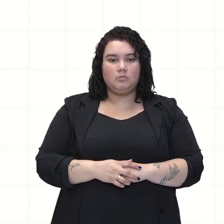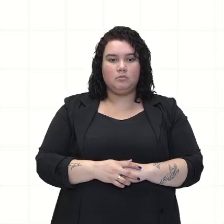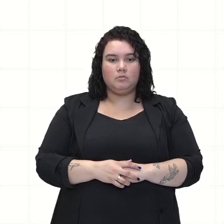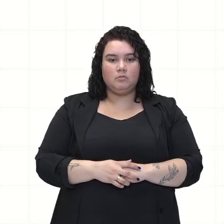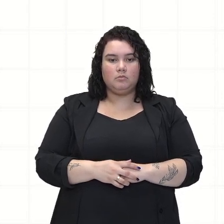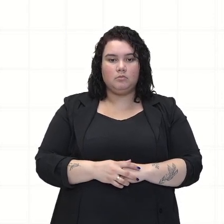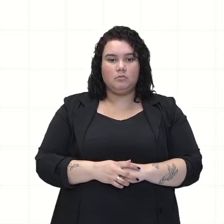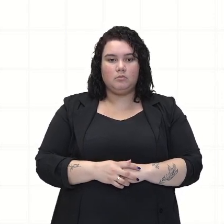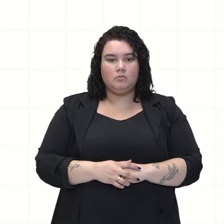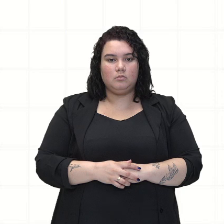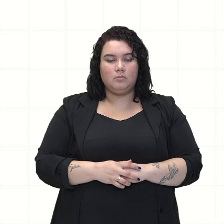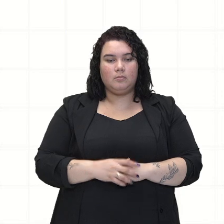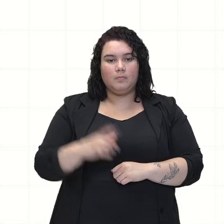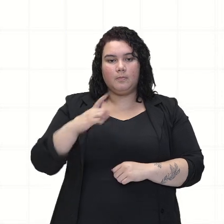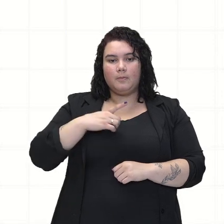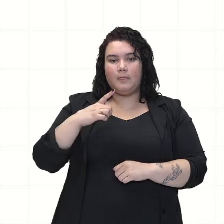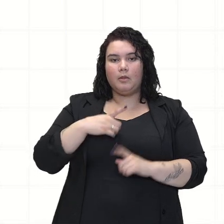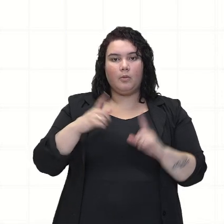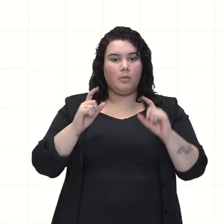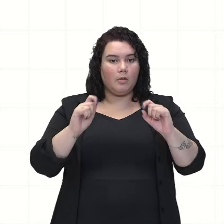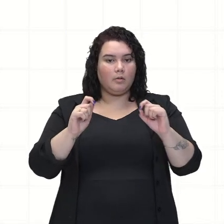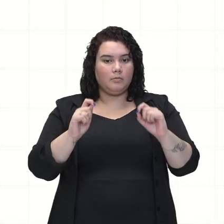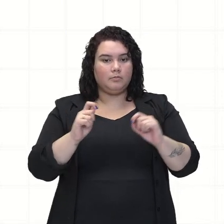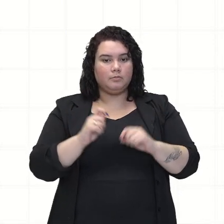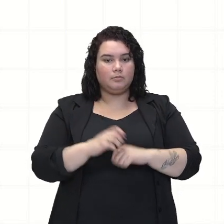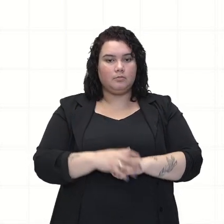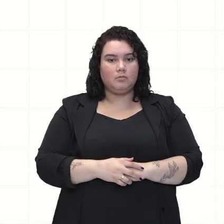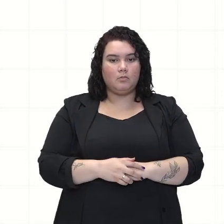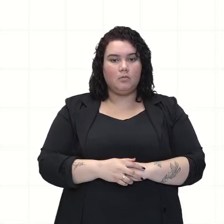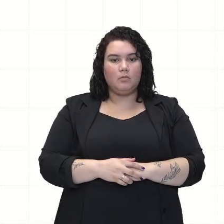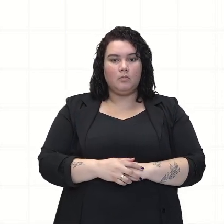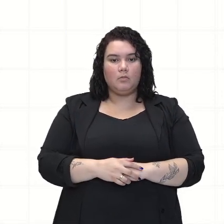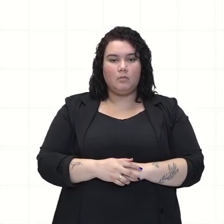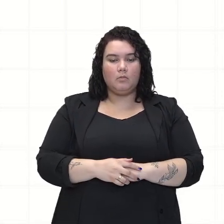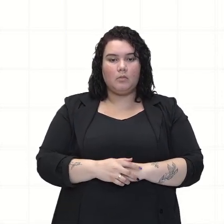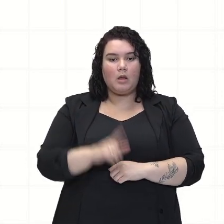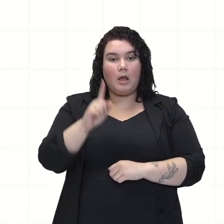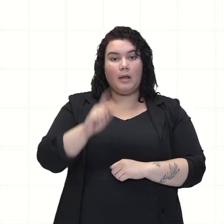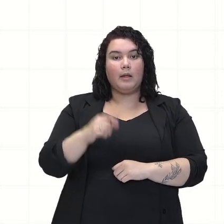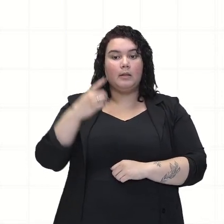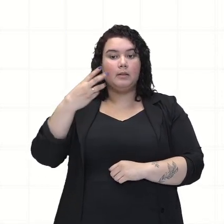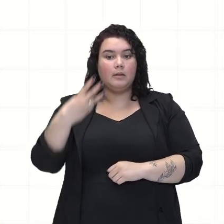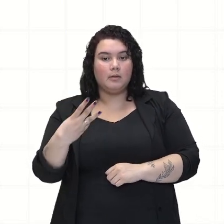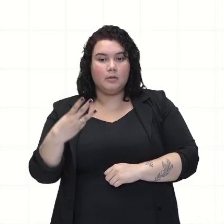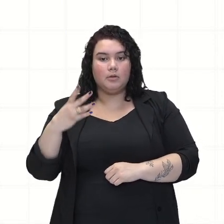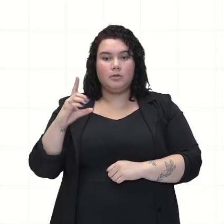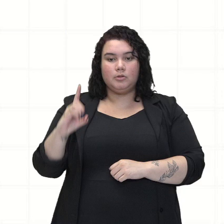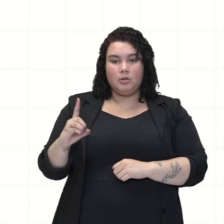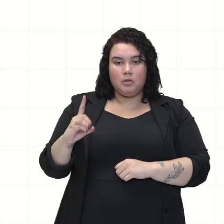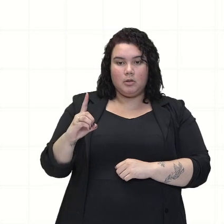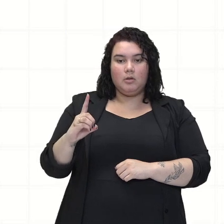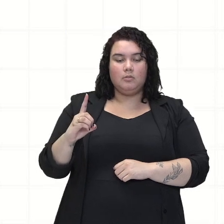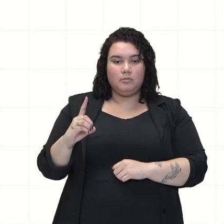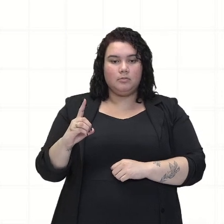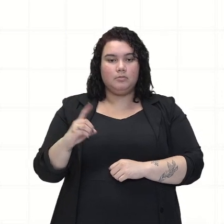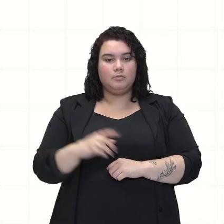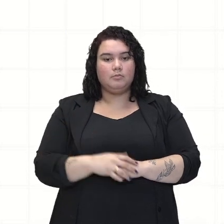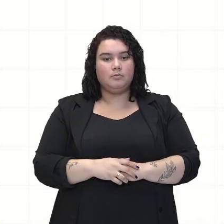Nós temos 3 medidas, né? É tridimensional. Então,